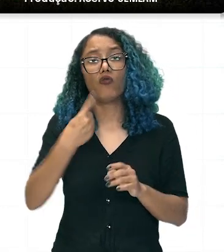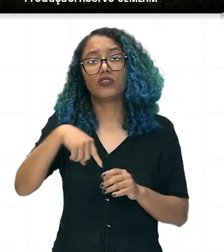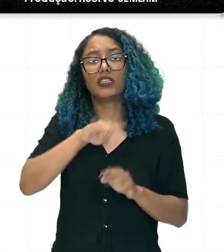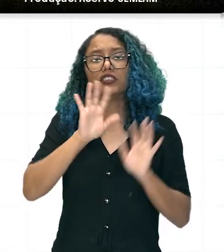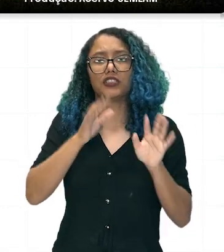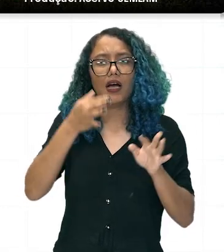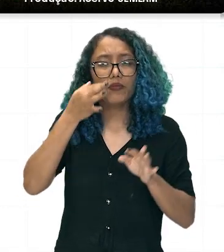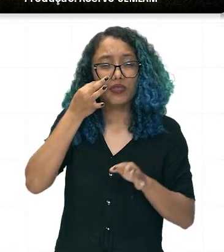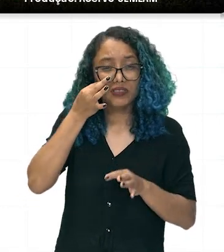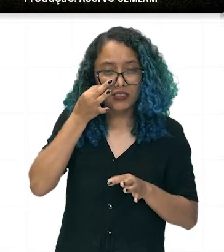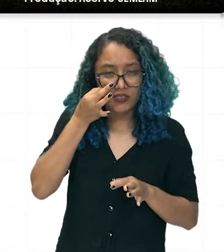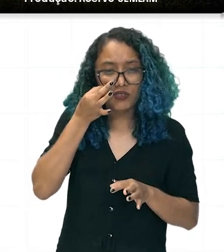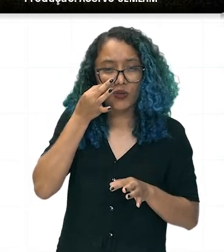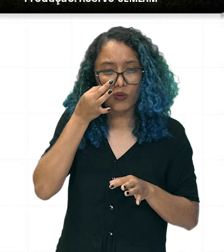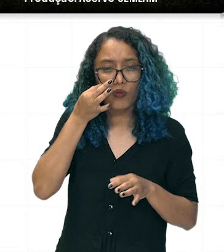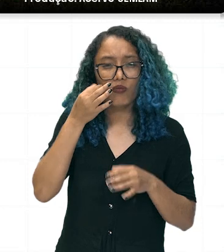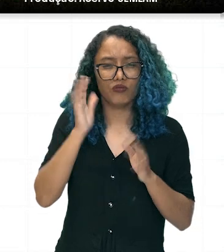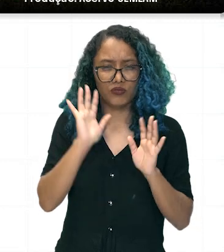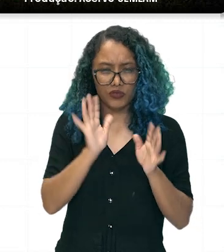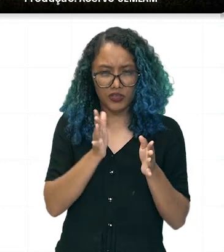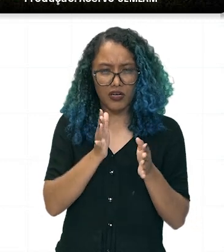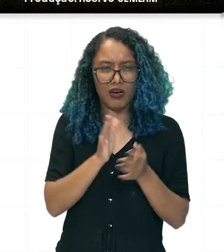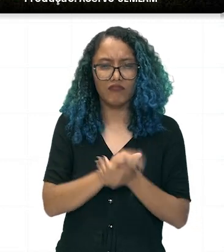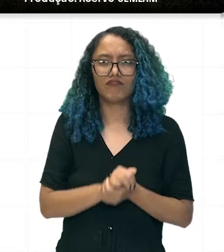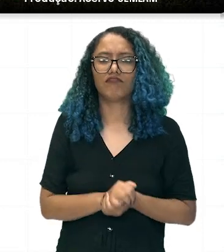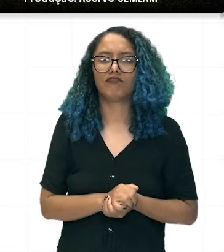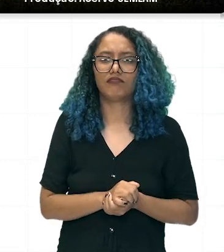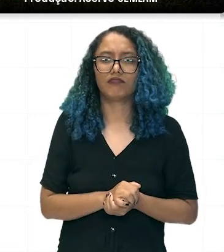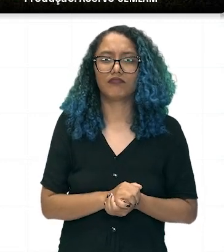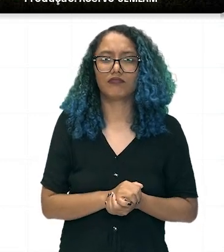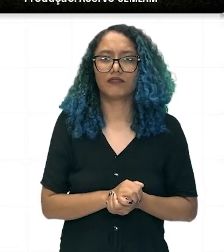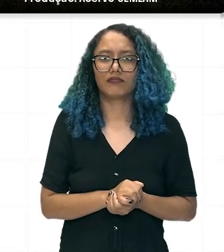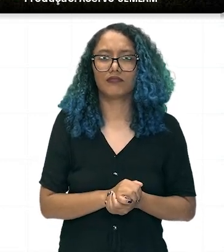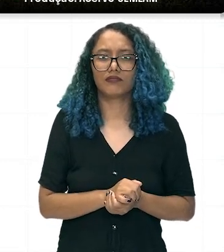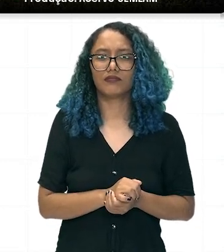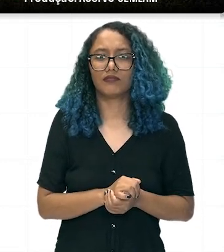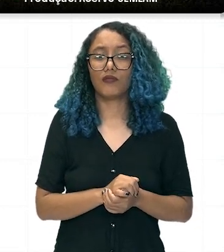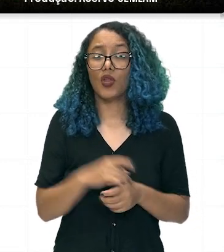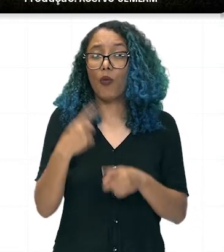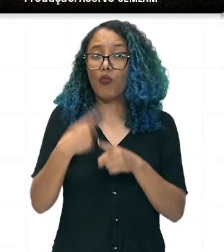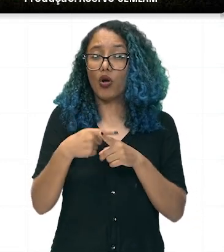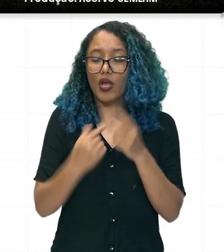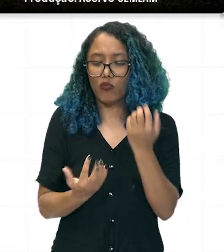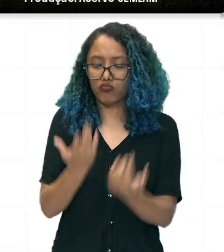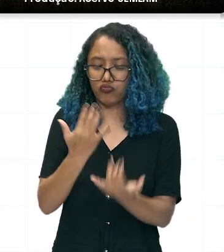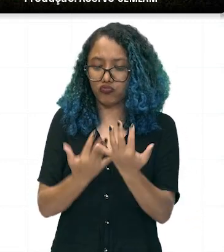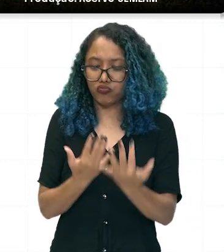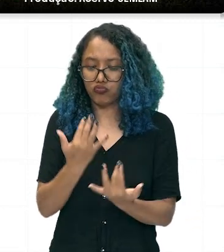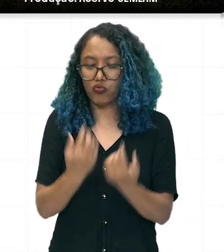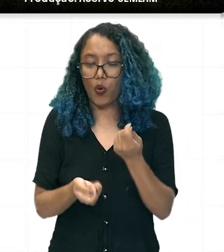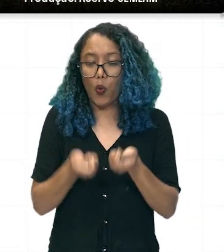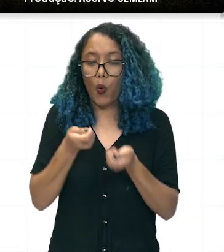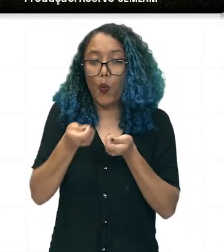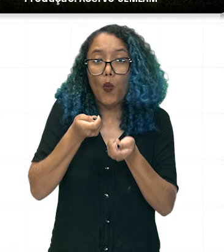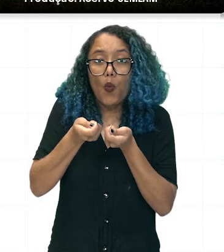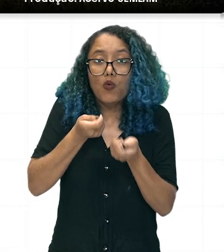perto esse grave aí acidente, pelo não controle do fogo no